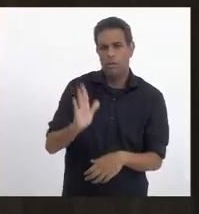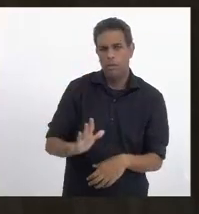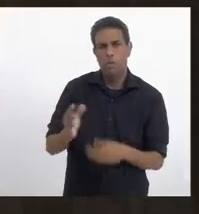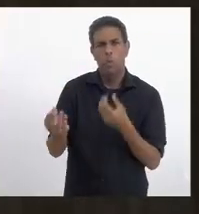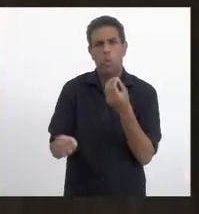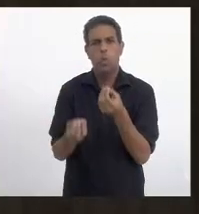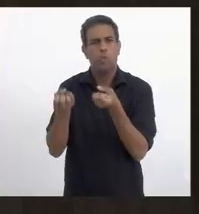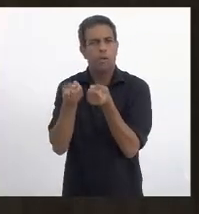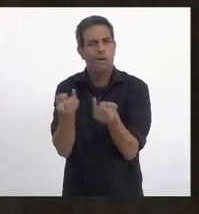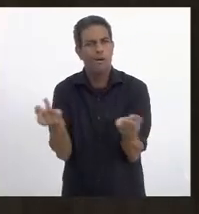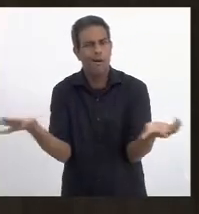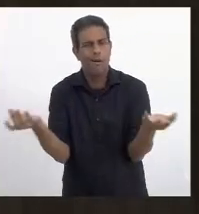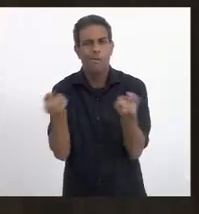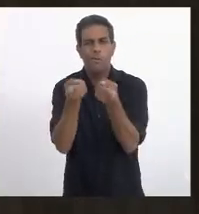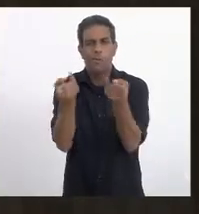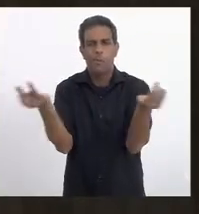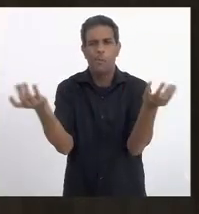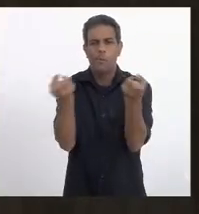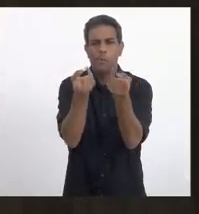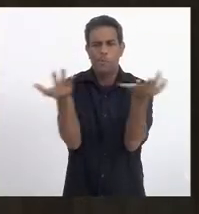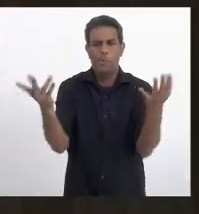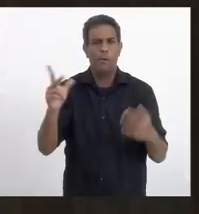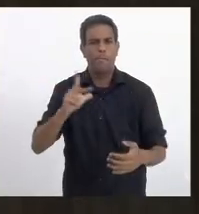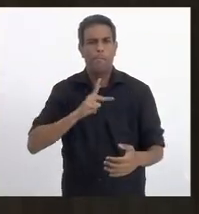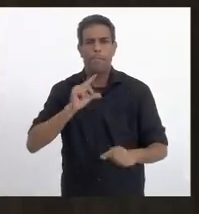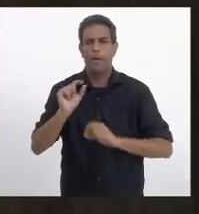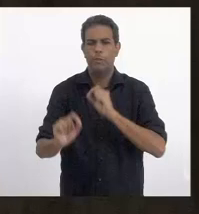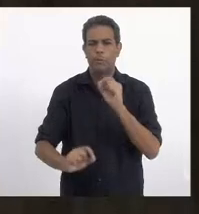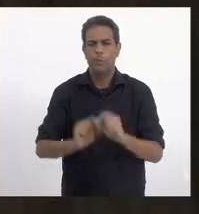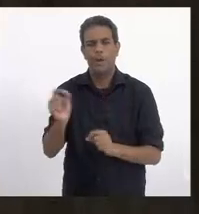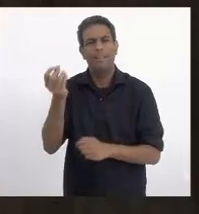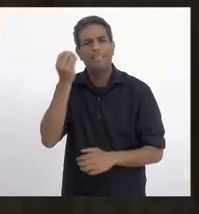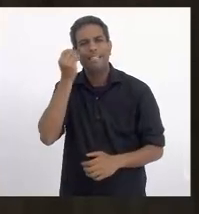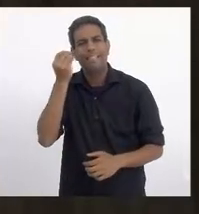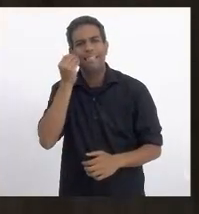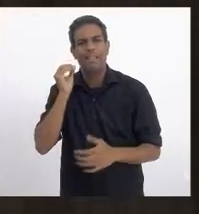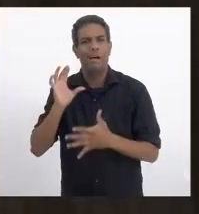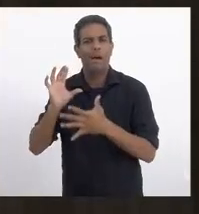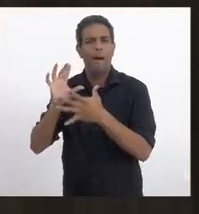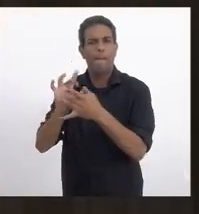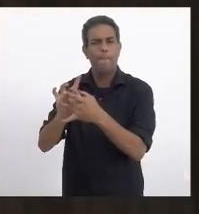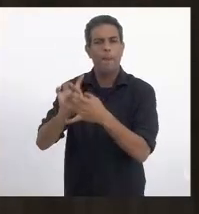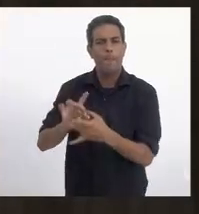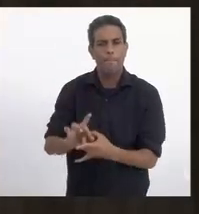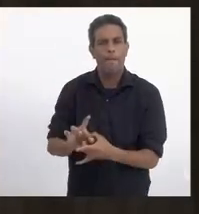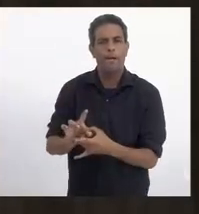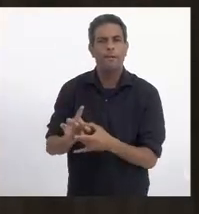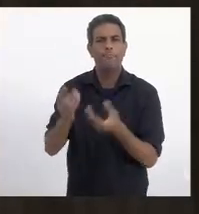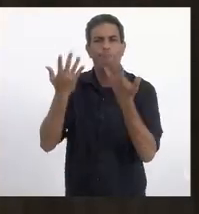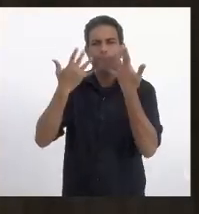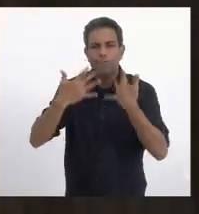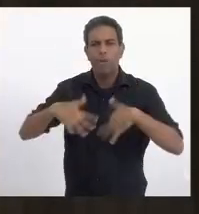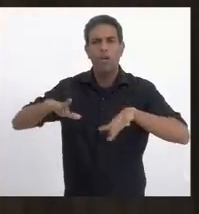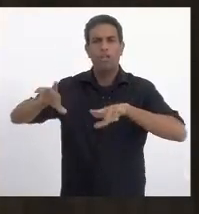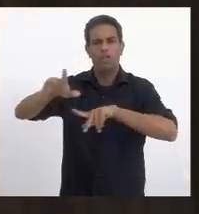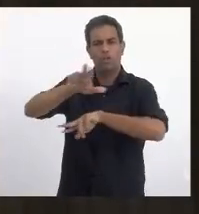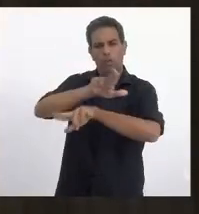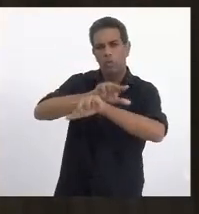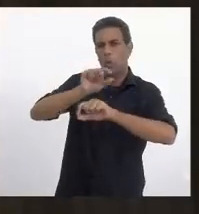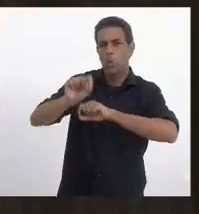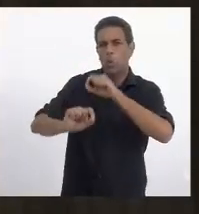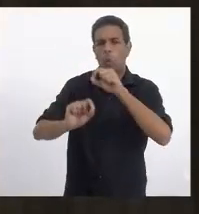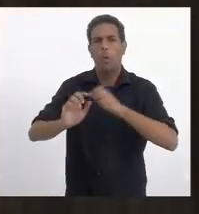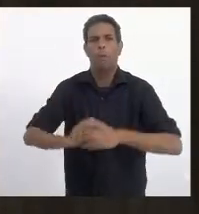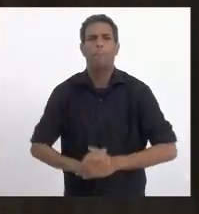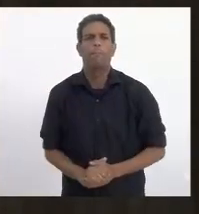Continental cada um com sua particularidade tentando uniformizar naturezas distintas